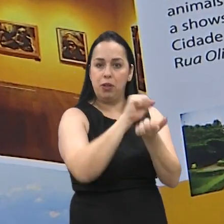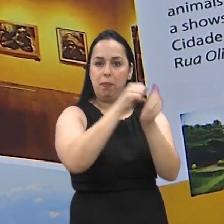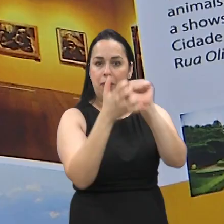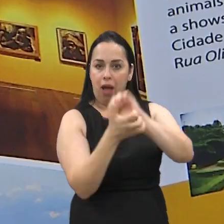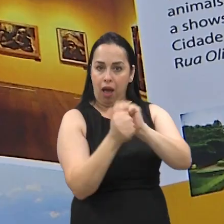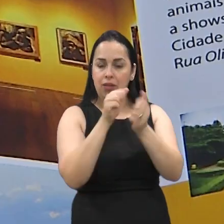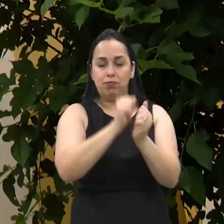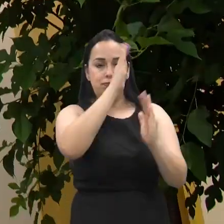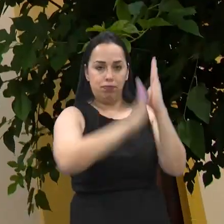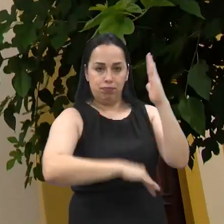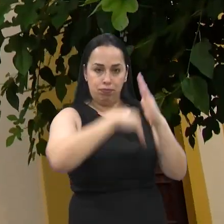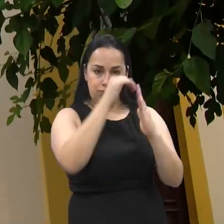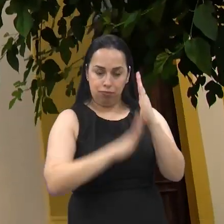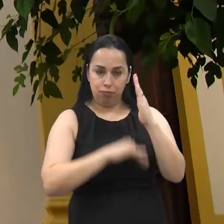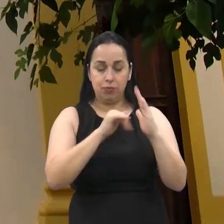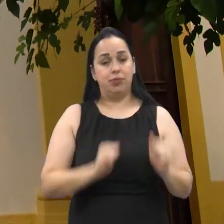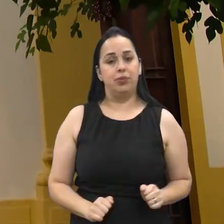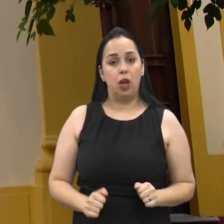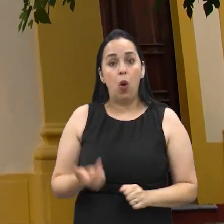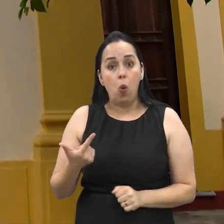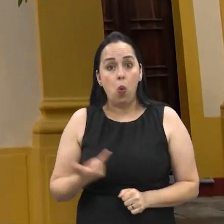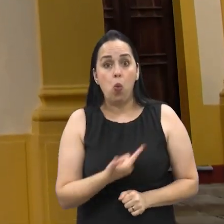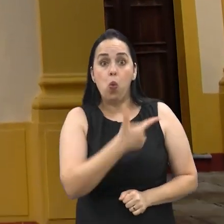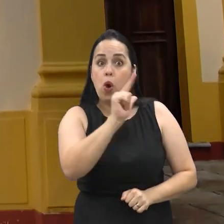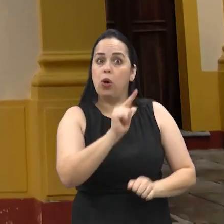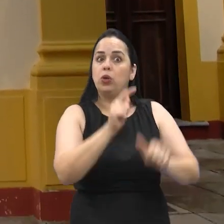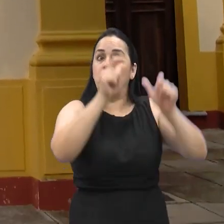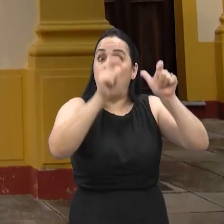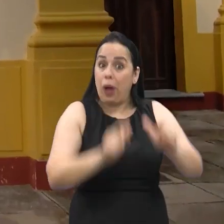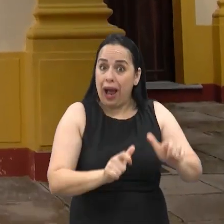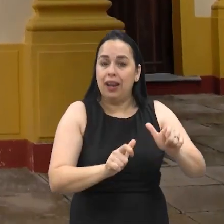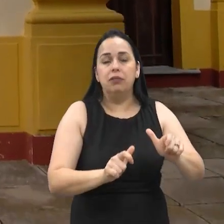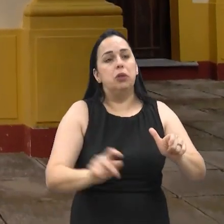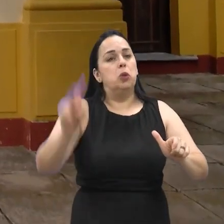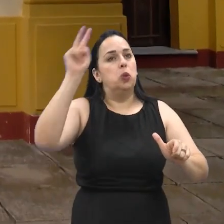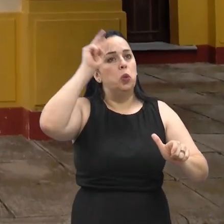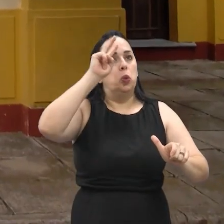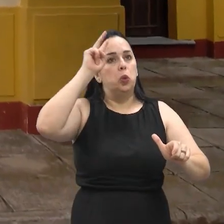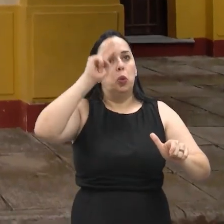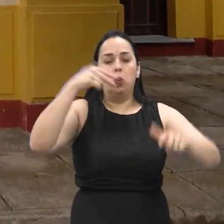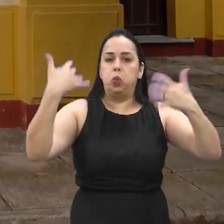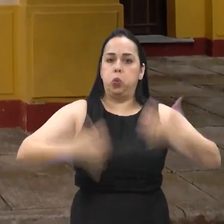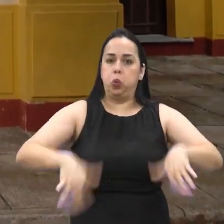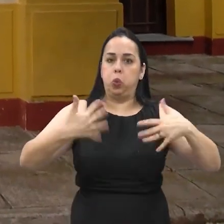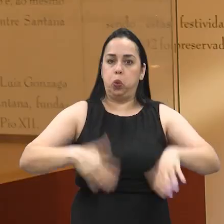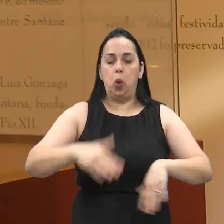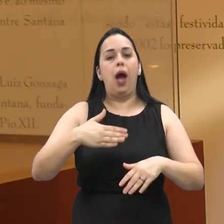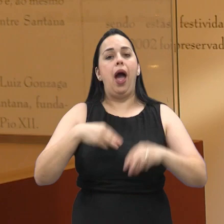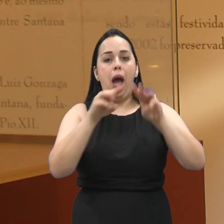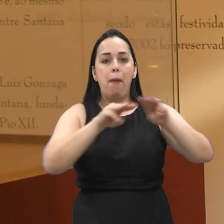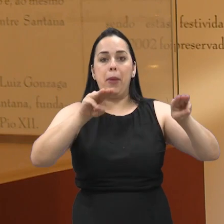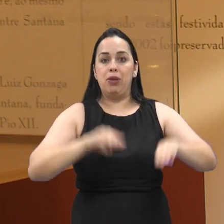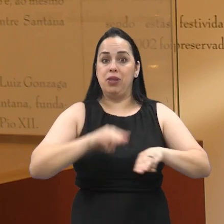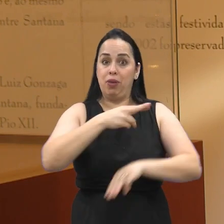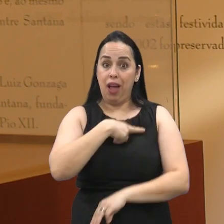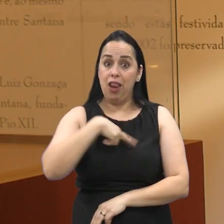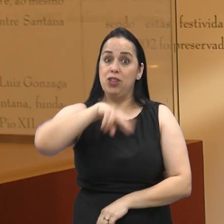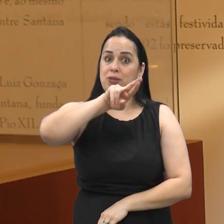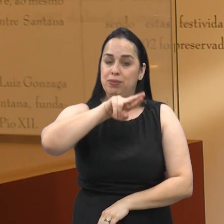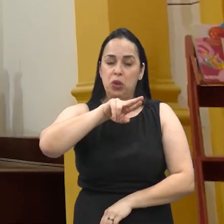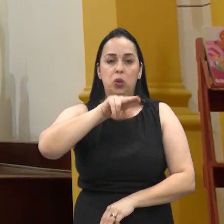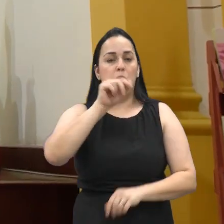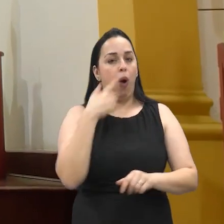Cassiano Ricardo. Outro local que carrega muita história é o Museu de Arte Sacra, com um rico